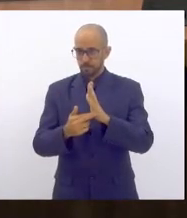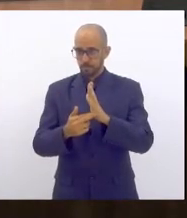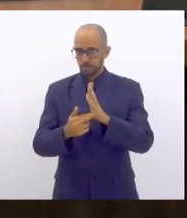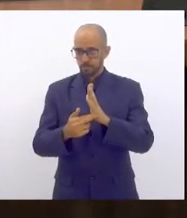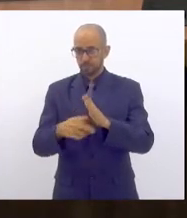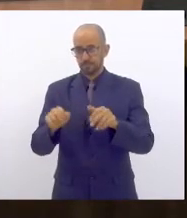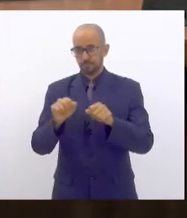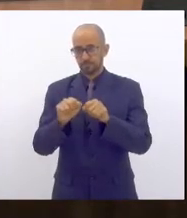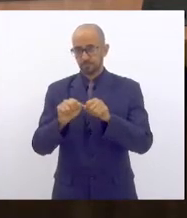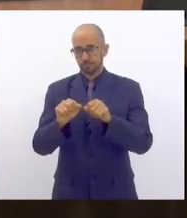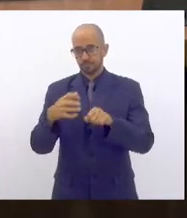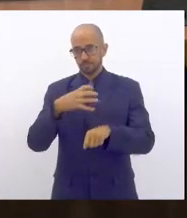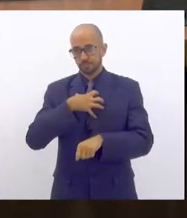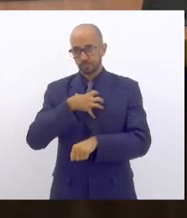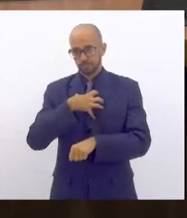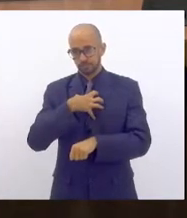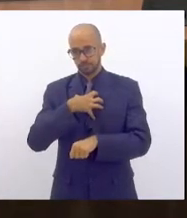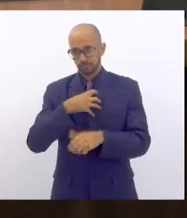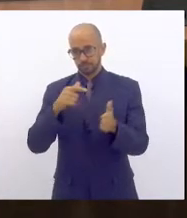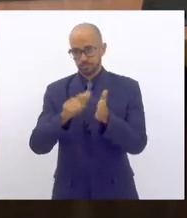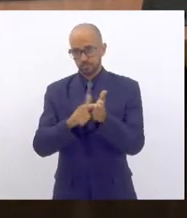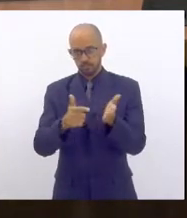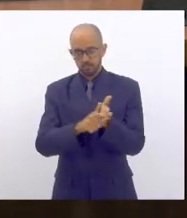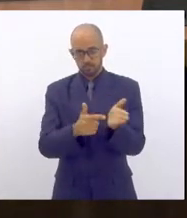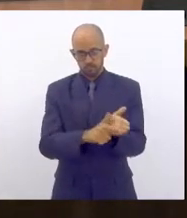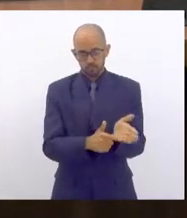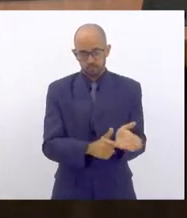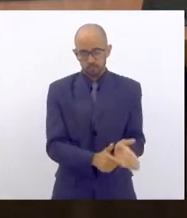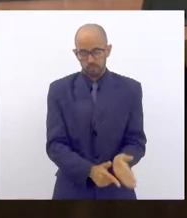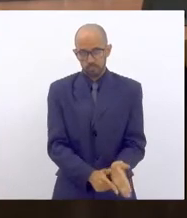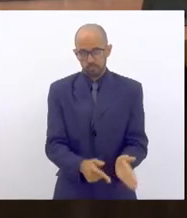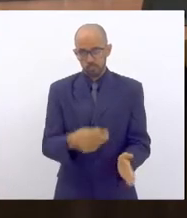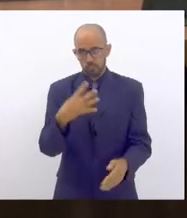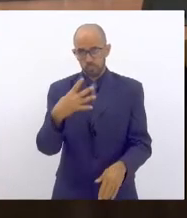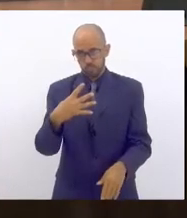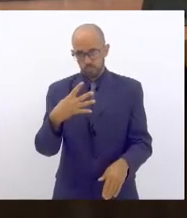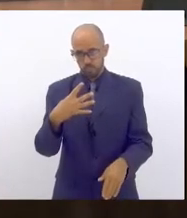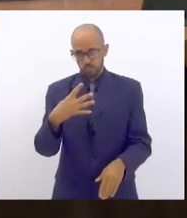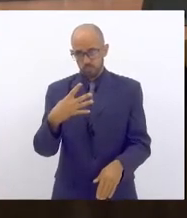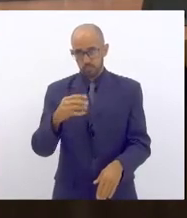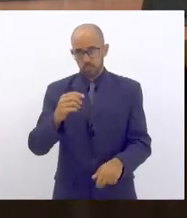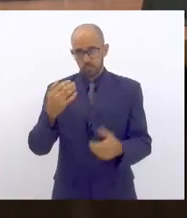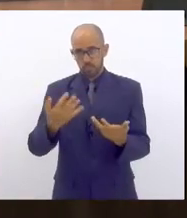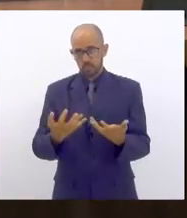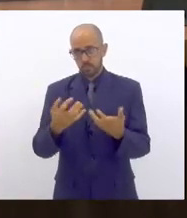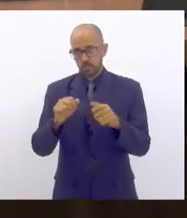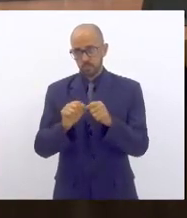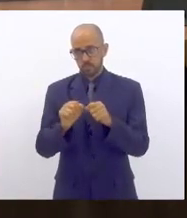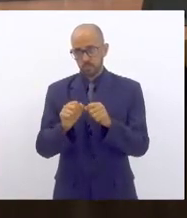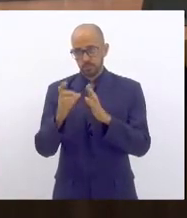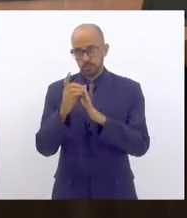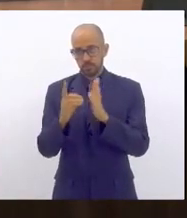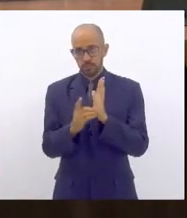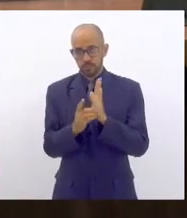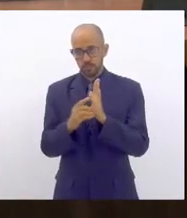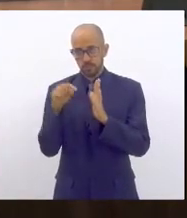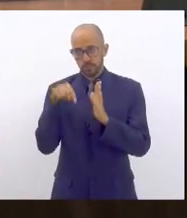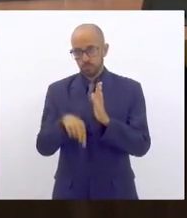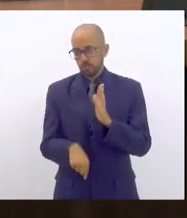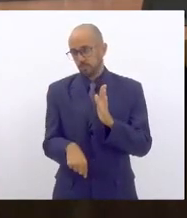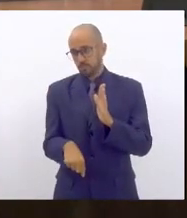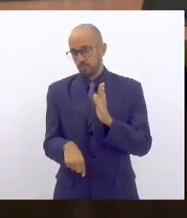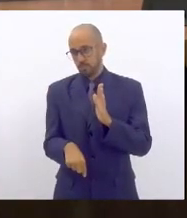Bahia, que tem 4 páginas de projeto, está sendo feito em outros estados, ele quer fazer por decreto, senhor presidente.